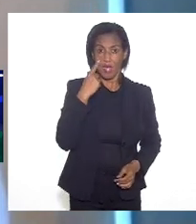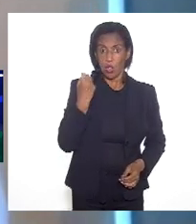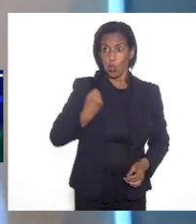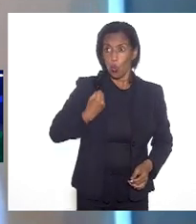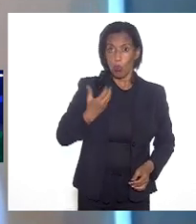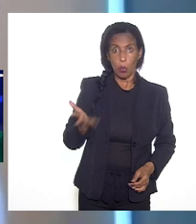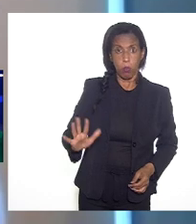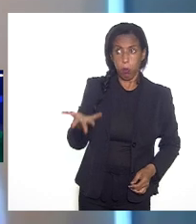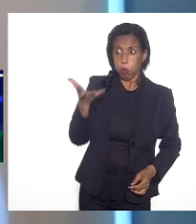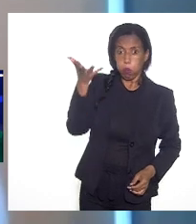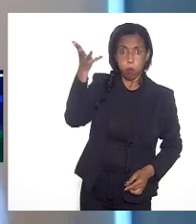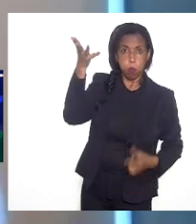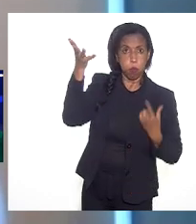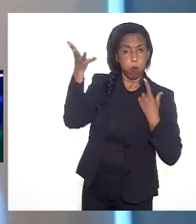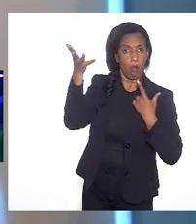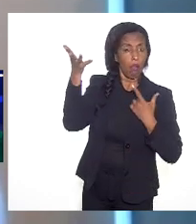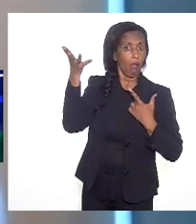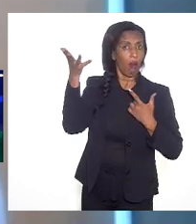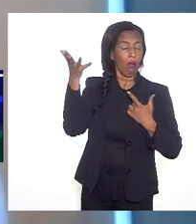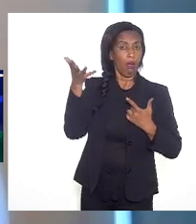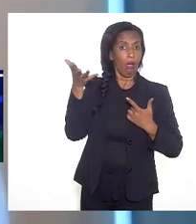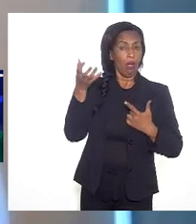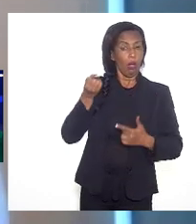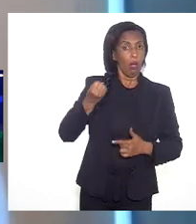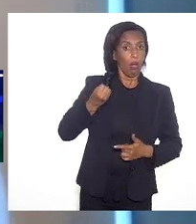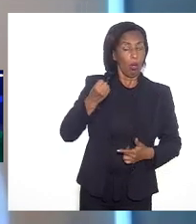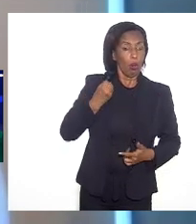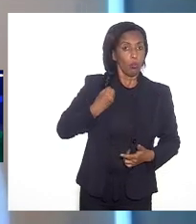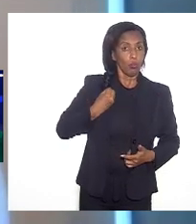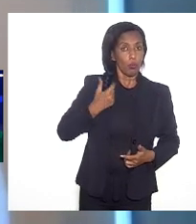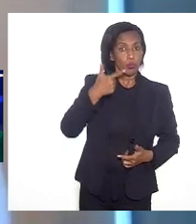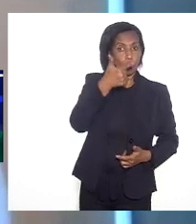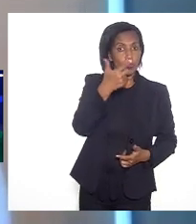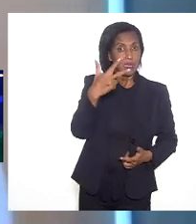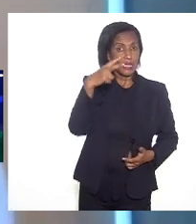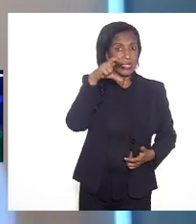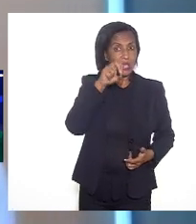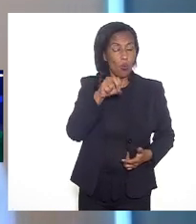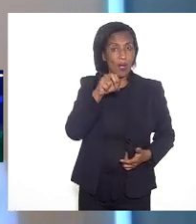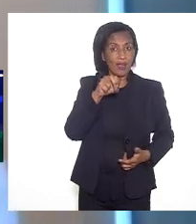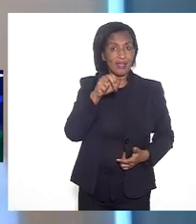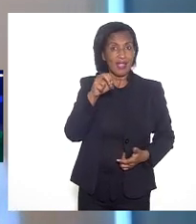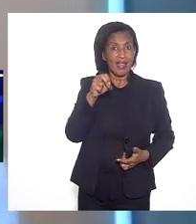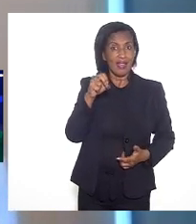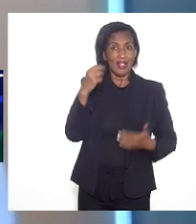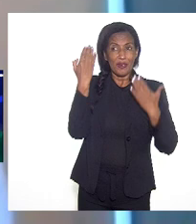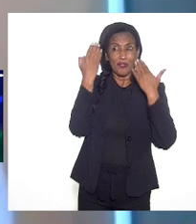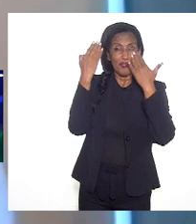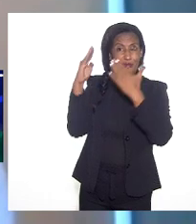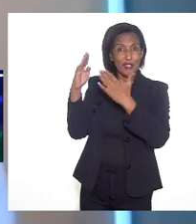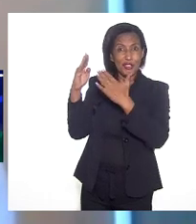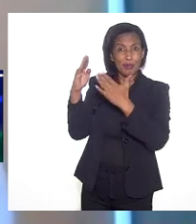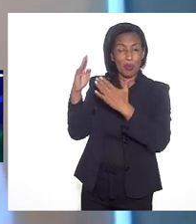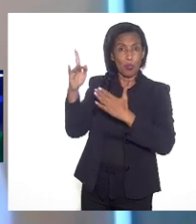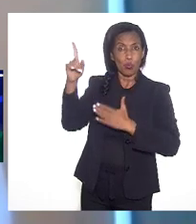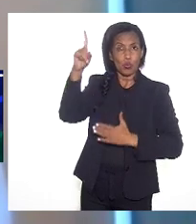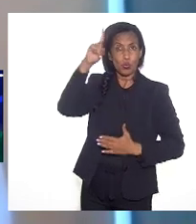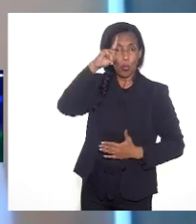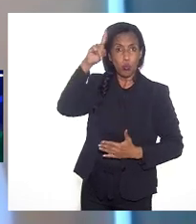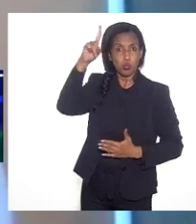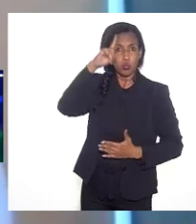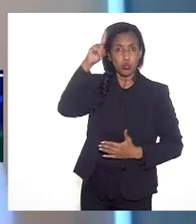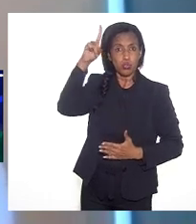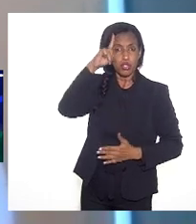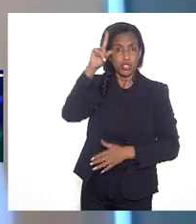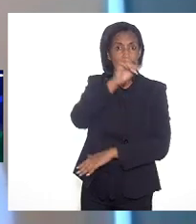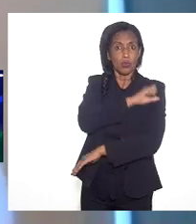absurdos. O número é equivalente a 250 vítimas por dia no estado do Rio de Janeiro. A